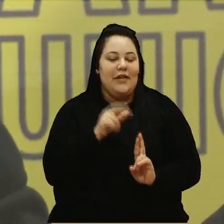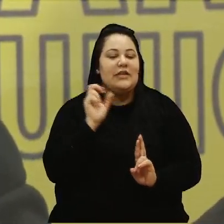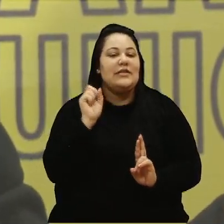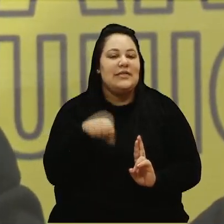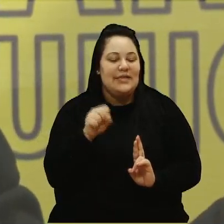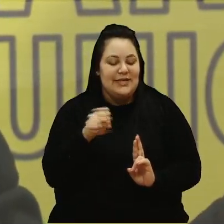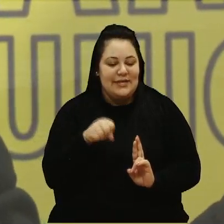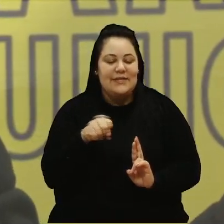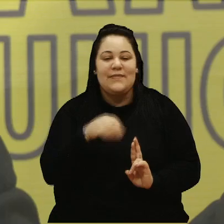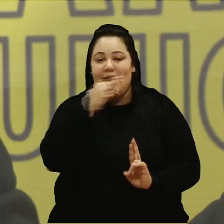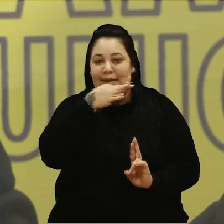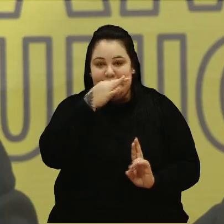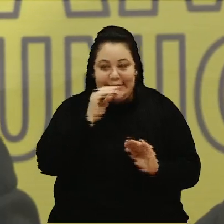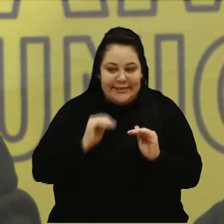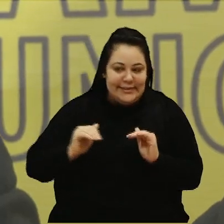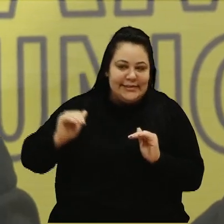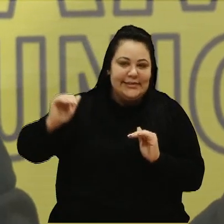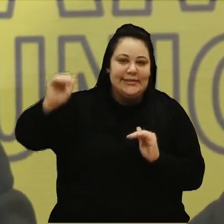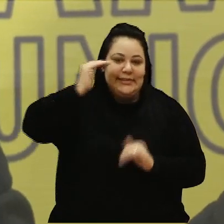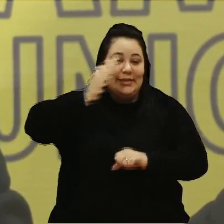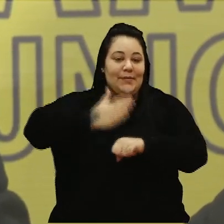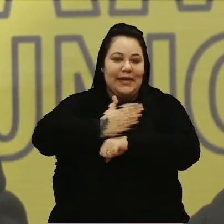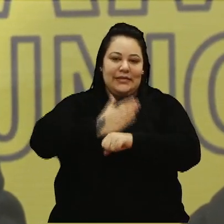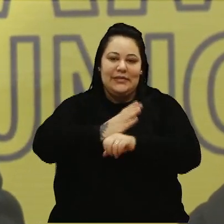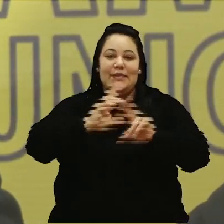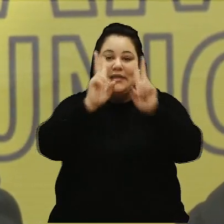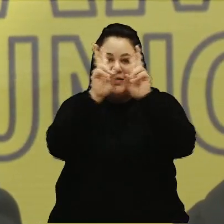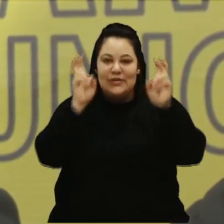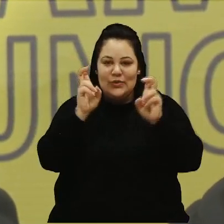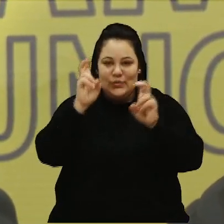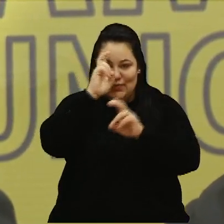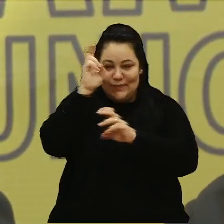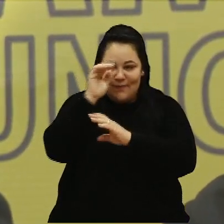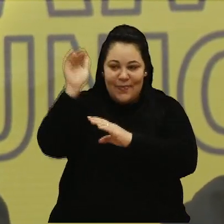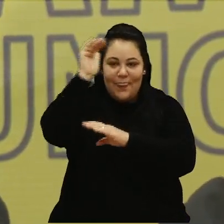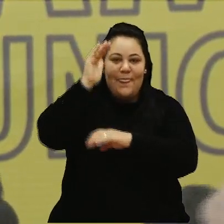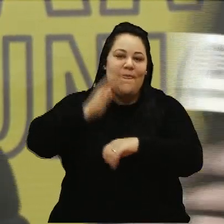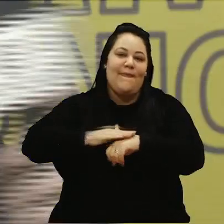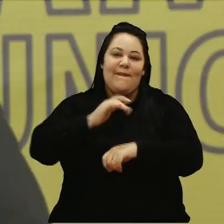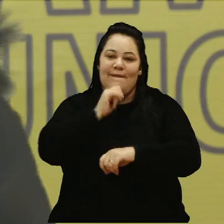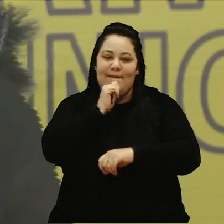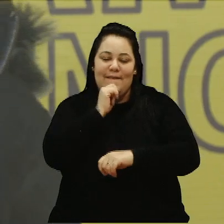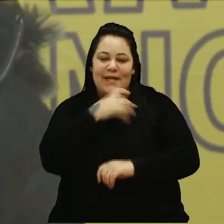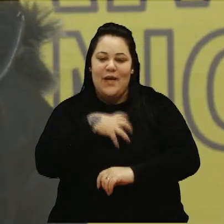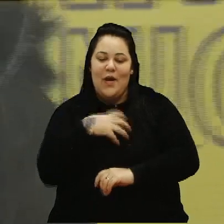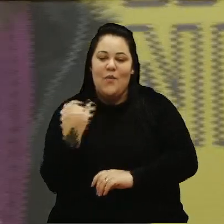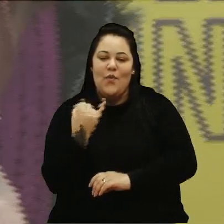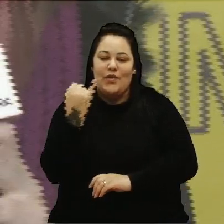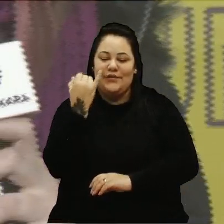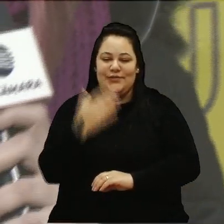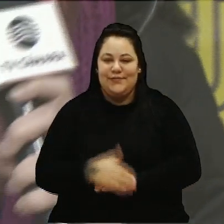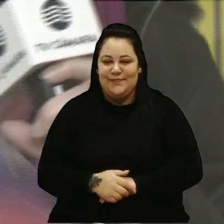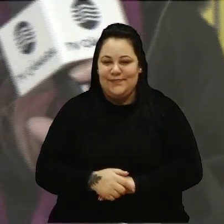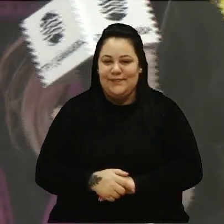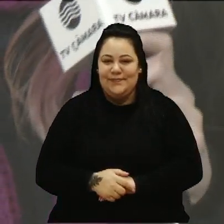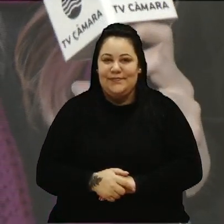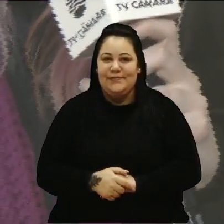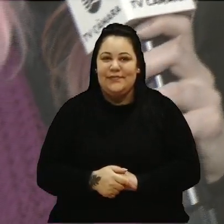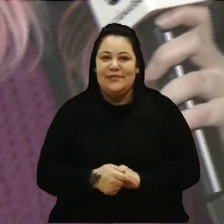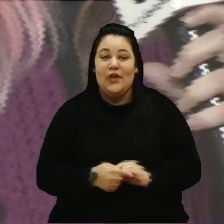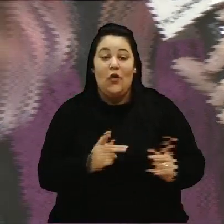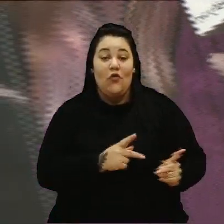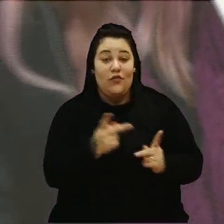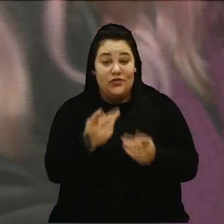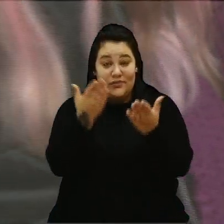para colocar Caxias nesse mapa das altas habilidades de uma maneira ainda mais importante. Então, fica o convite, né, para todo mundo que estiver